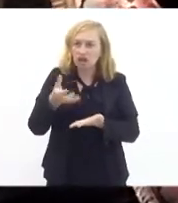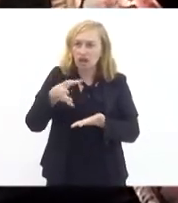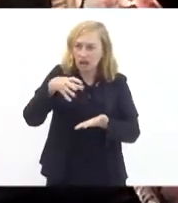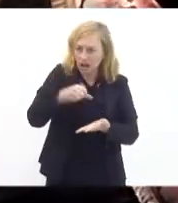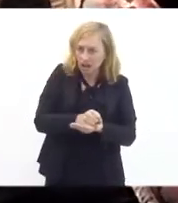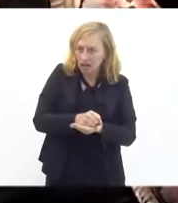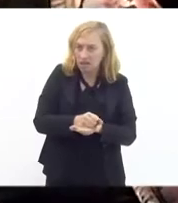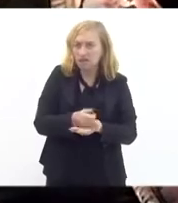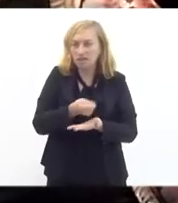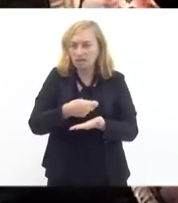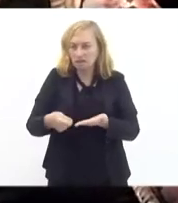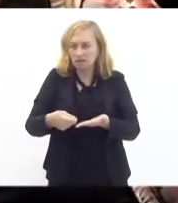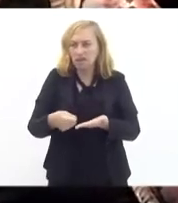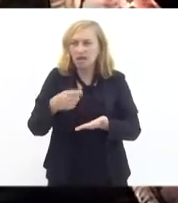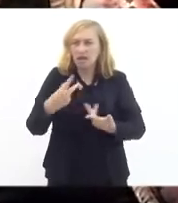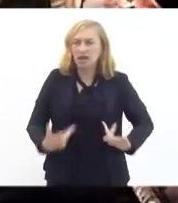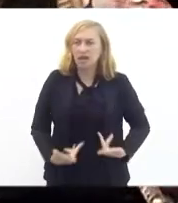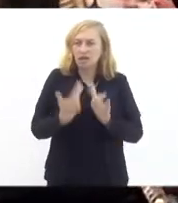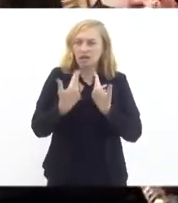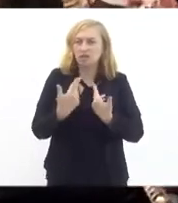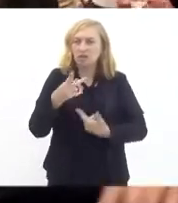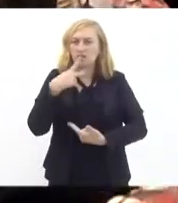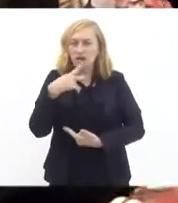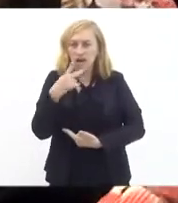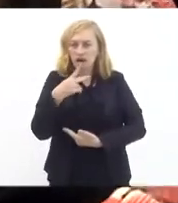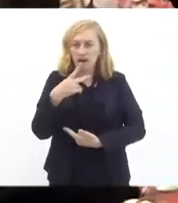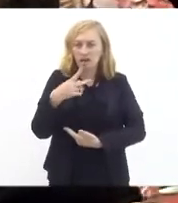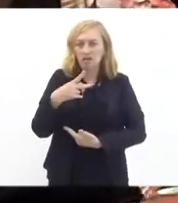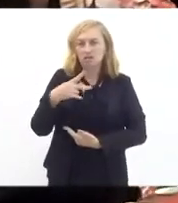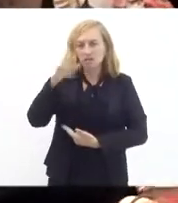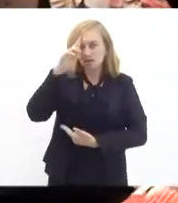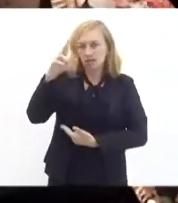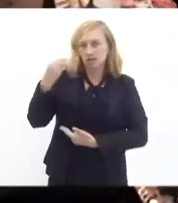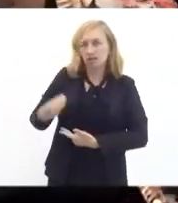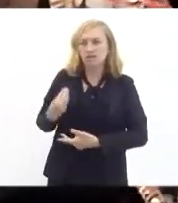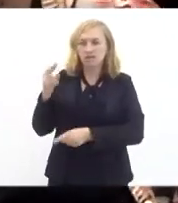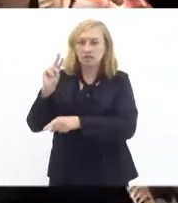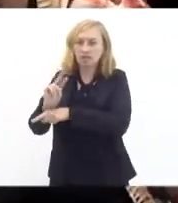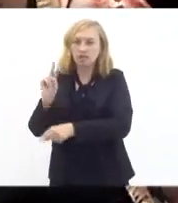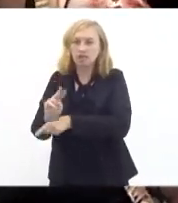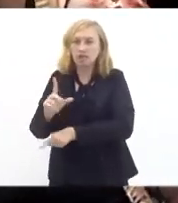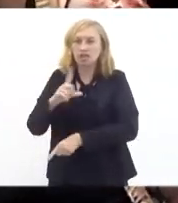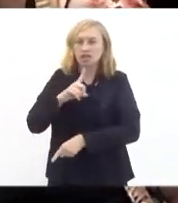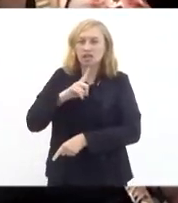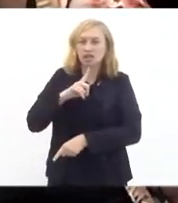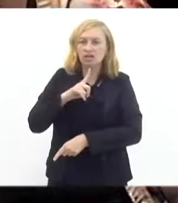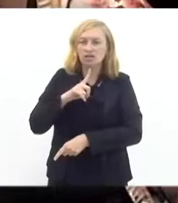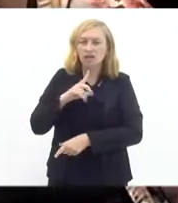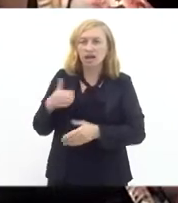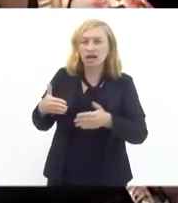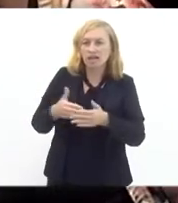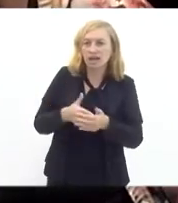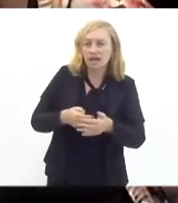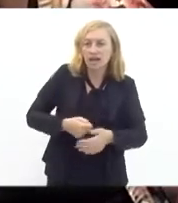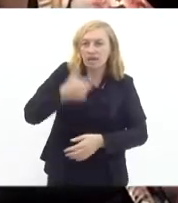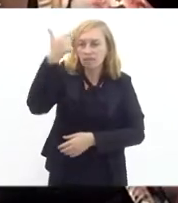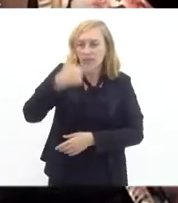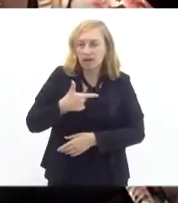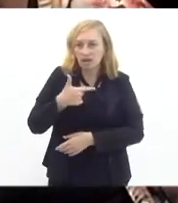A castração, vou falar para o senhor uma coisa da vida da protetora. Eu tenho que ficar até meia-noite para entrar no